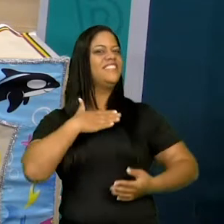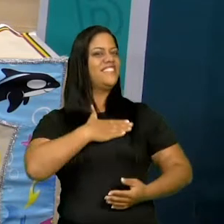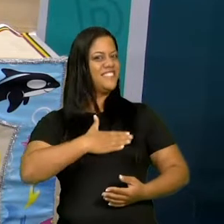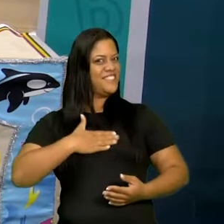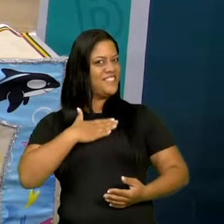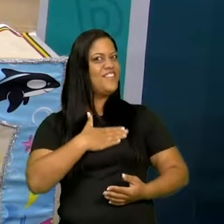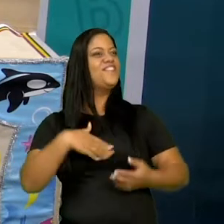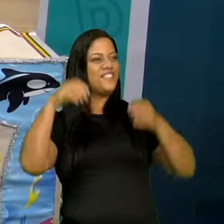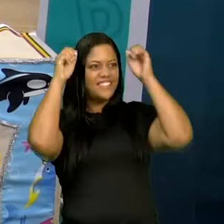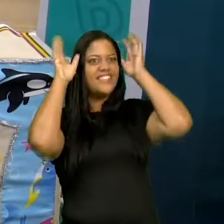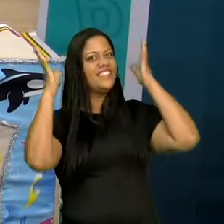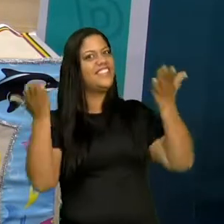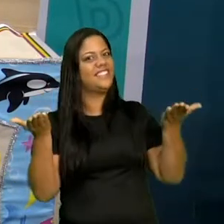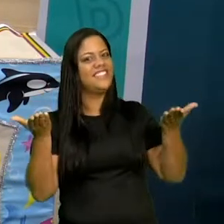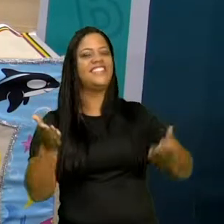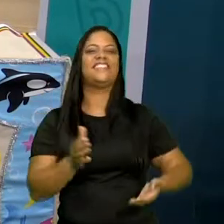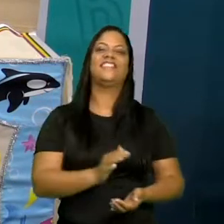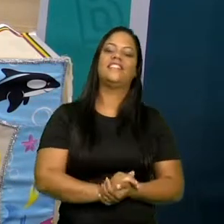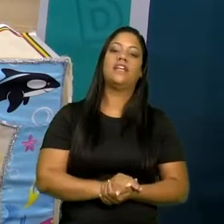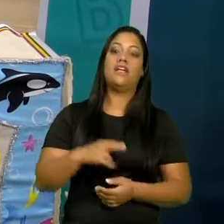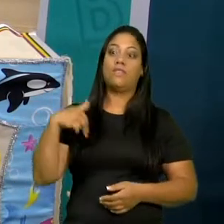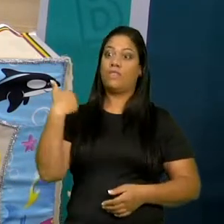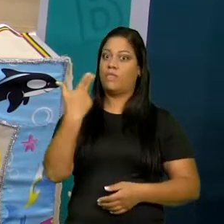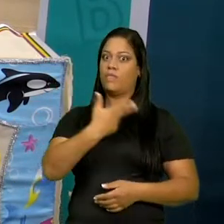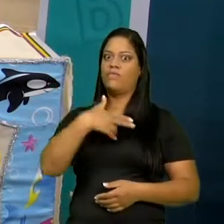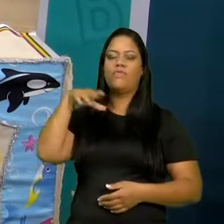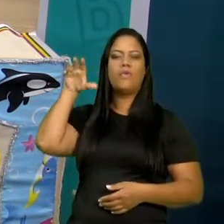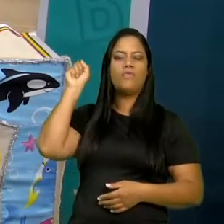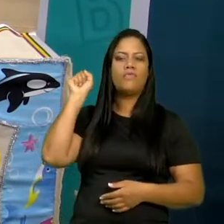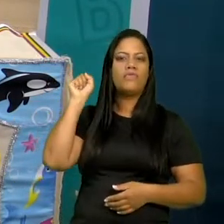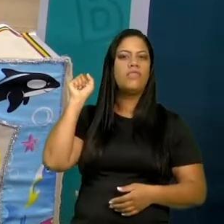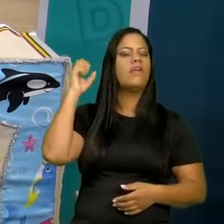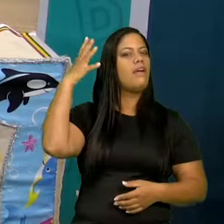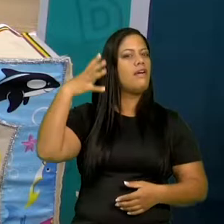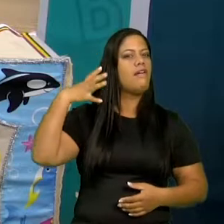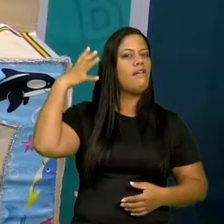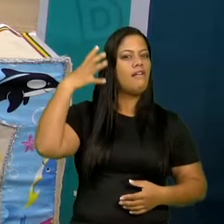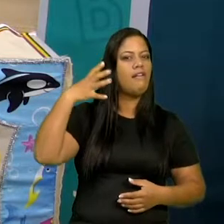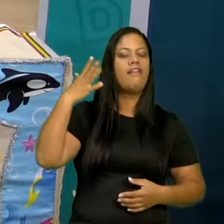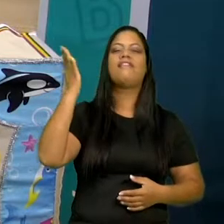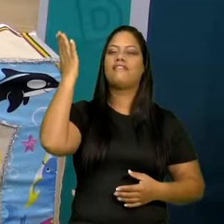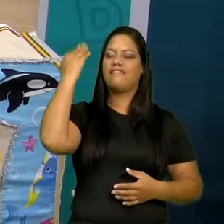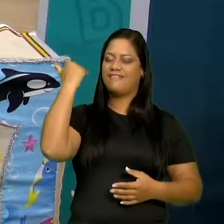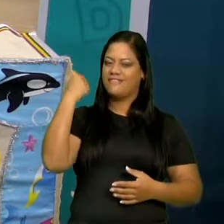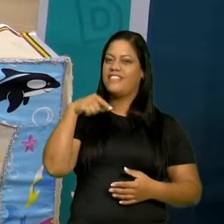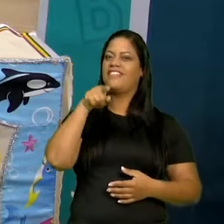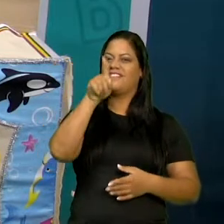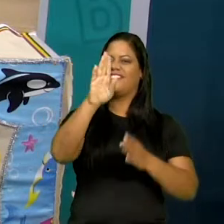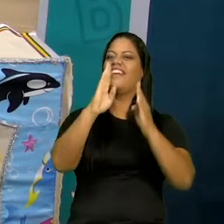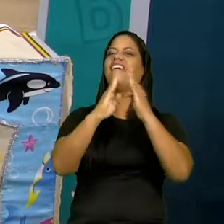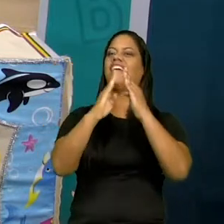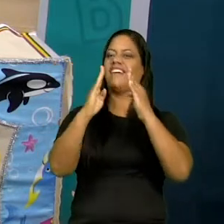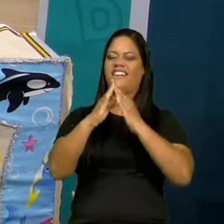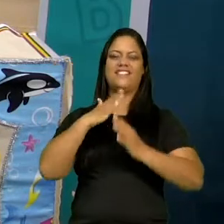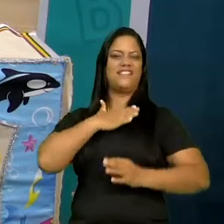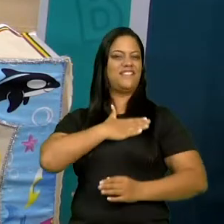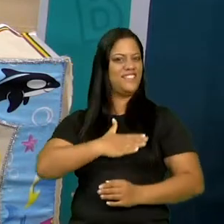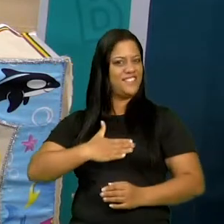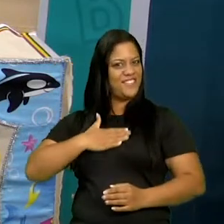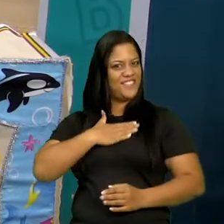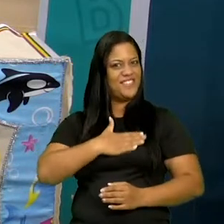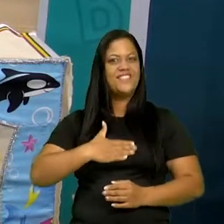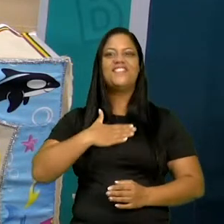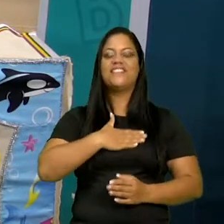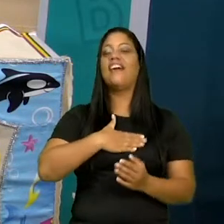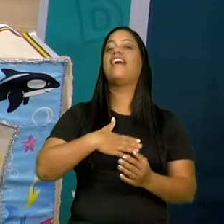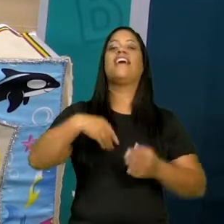né, leitoninha? A gente vai ouvir aquela música que eu sei que você aí de casa gosta dessa música e